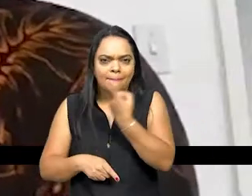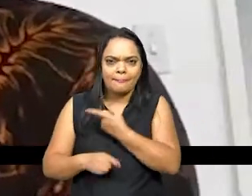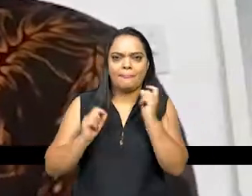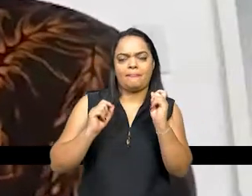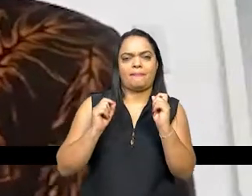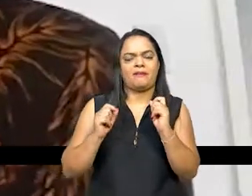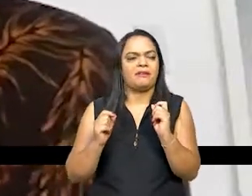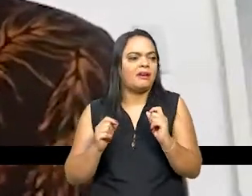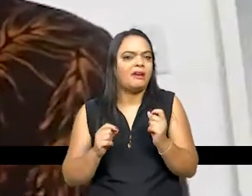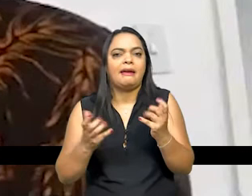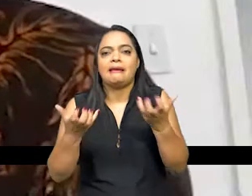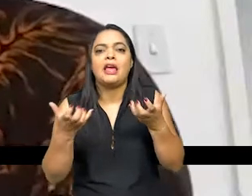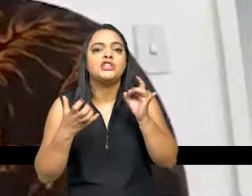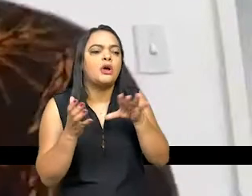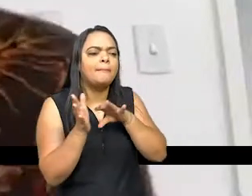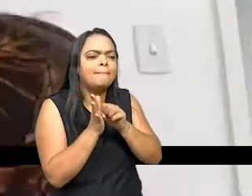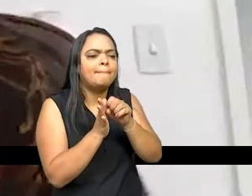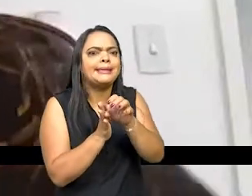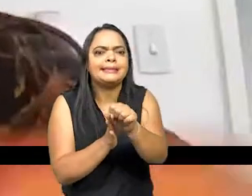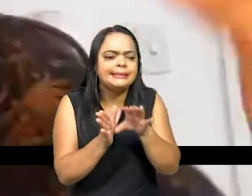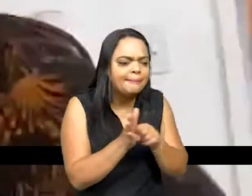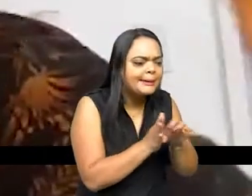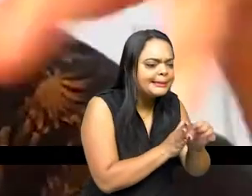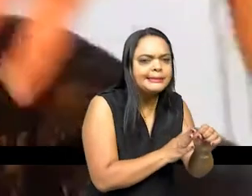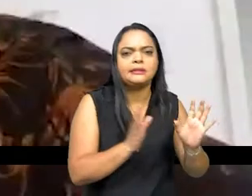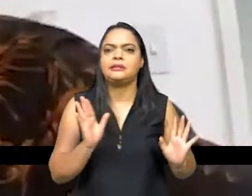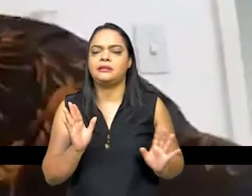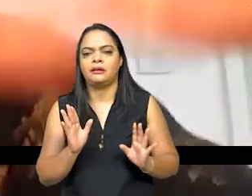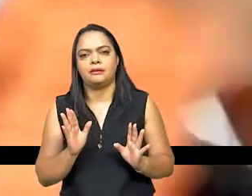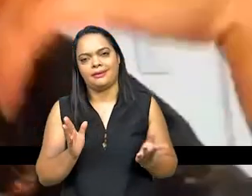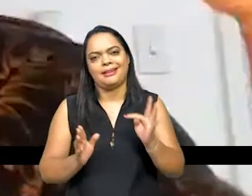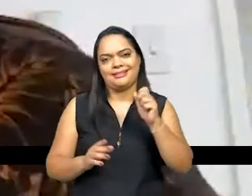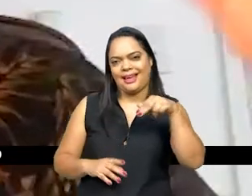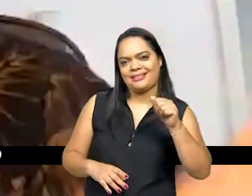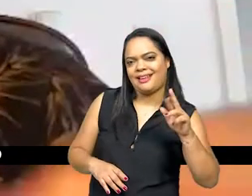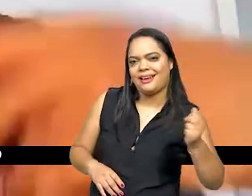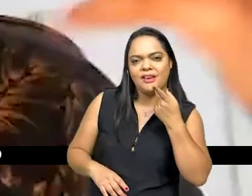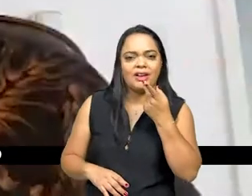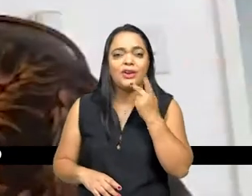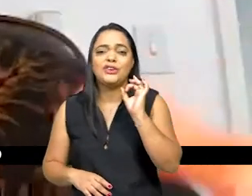muito forte a ficar na pesquisa. Isso que a Tanara falou, né? Ah, é ficar no mundo da pesquisa, no mundo da